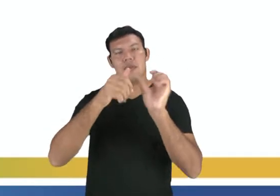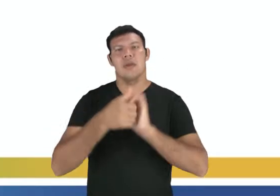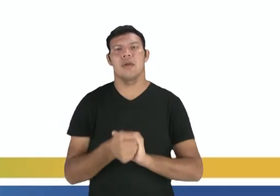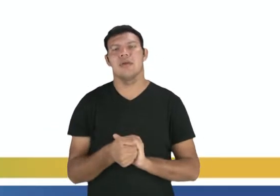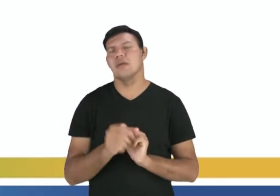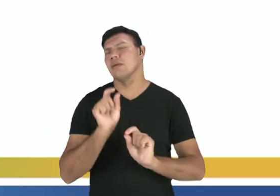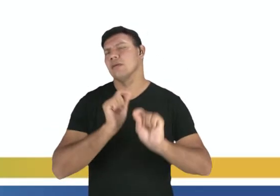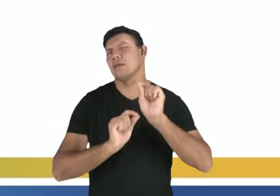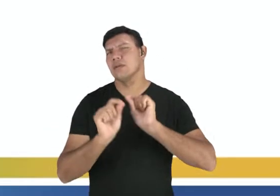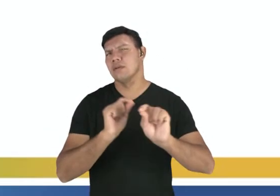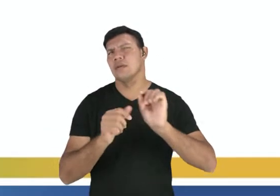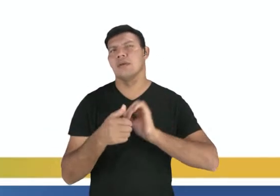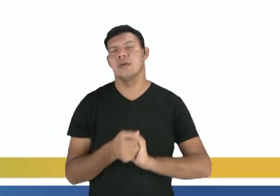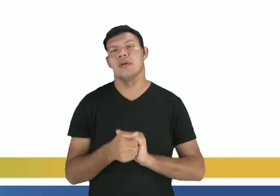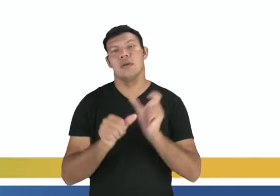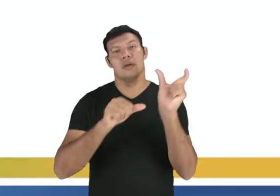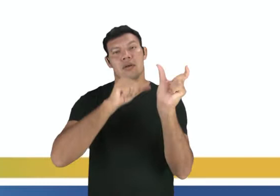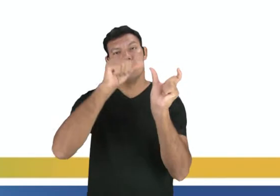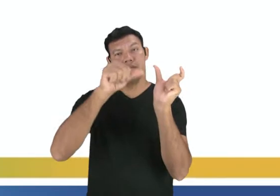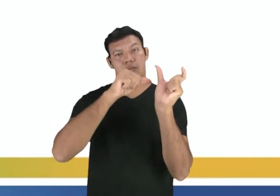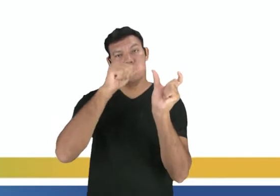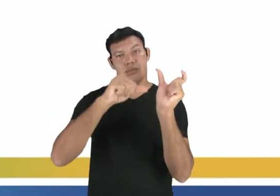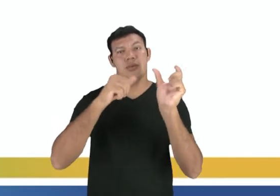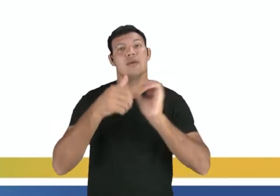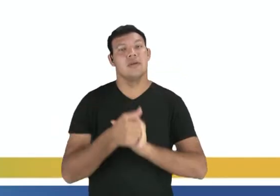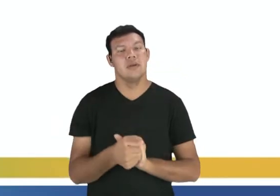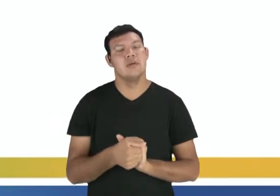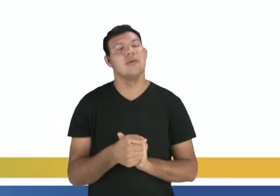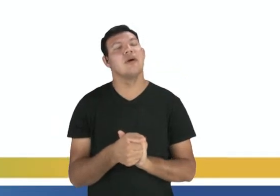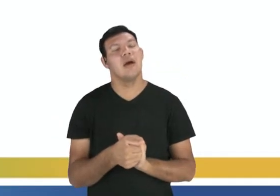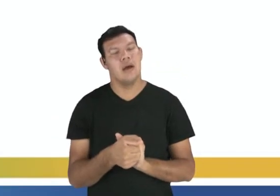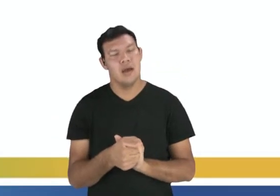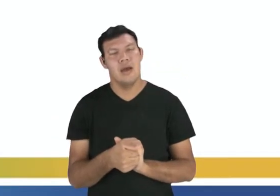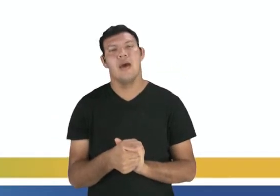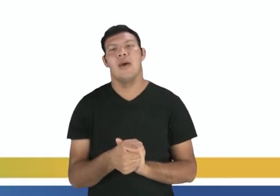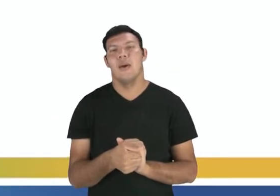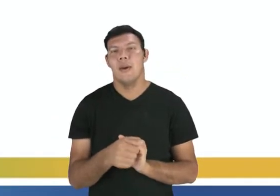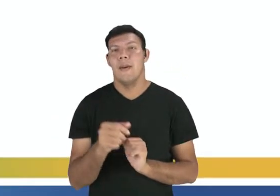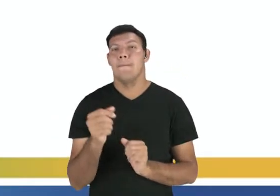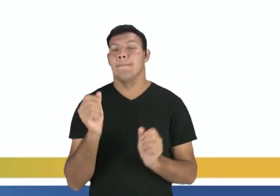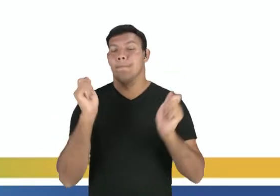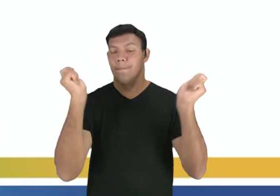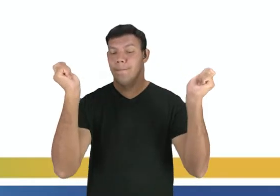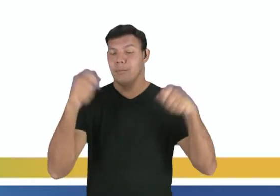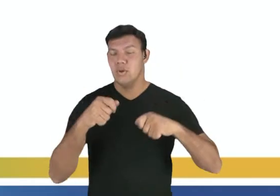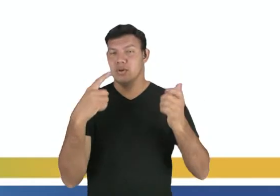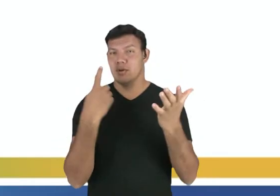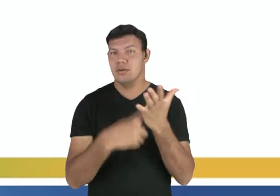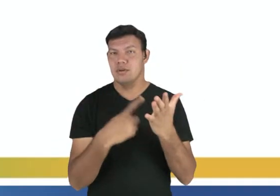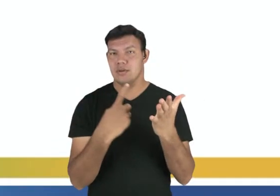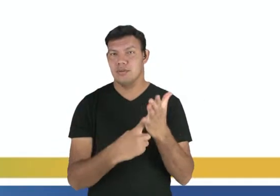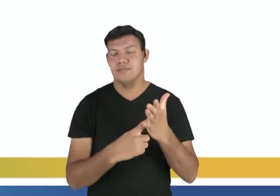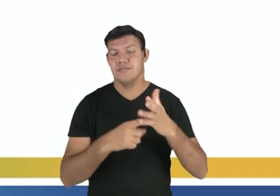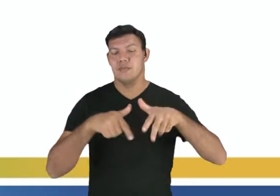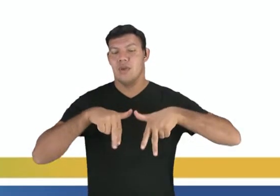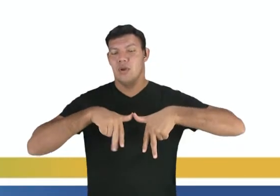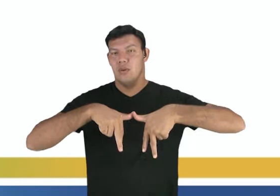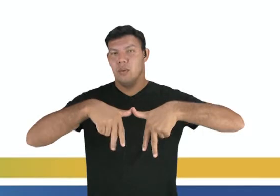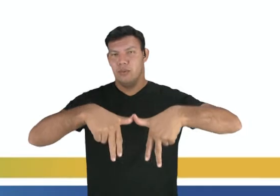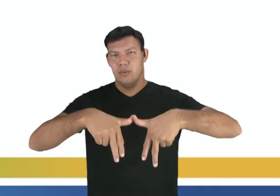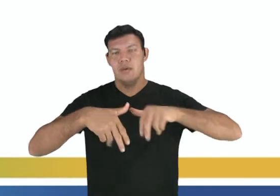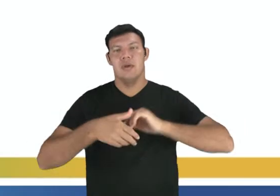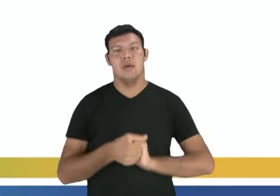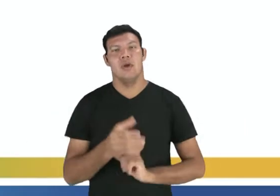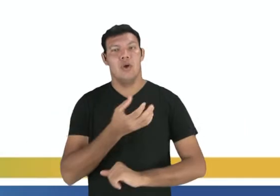é variável? Variável é porque você consegue flexionar, mudar o gênero, mudar